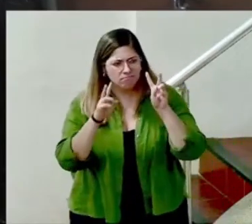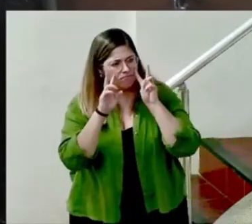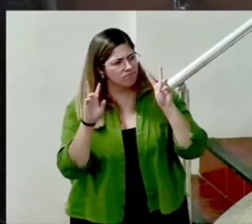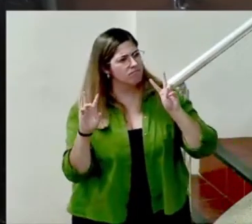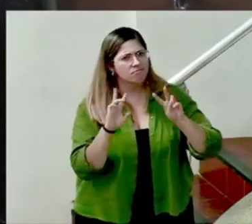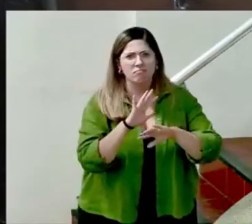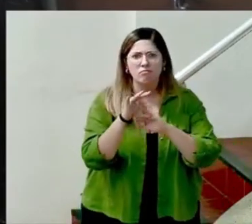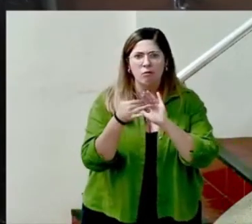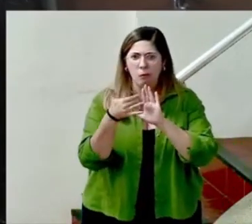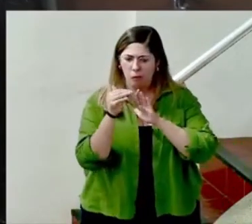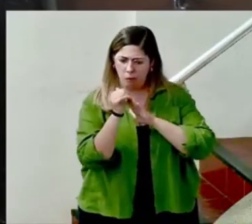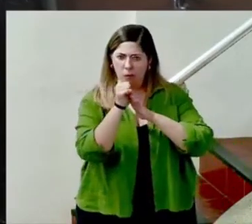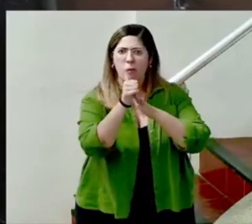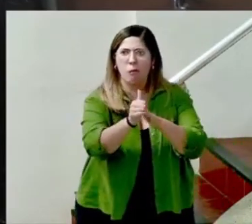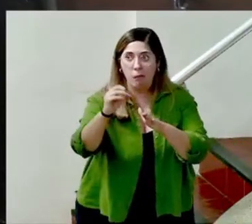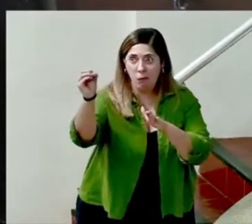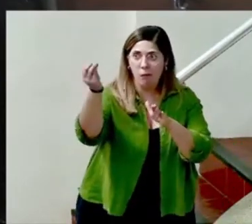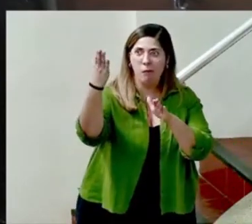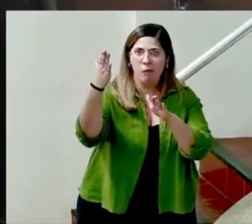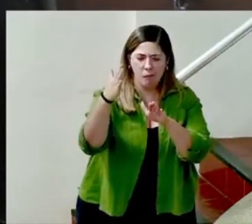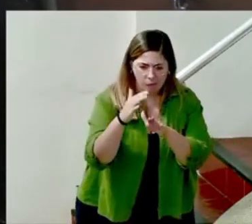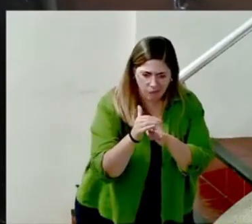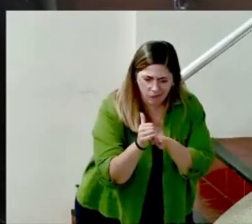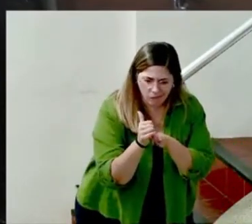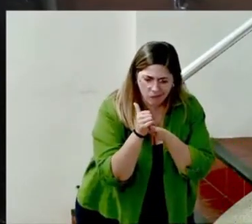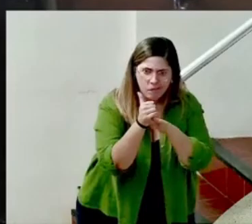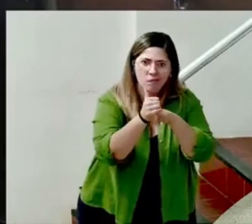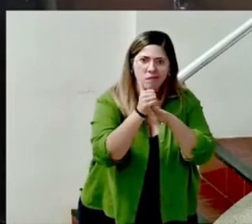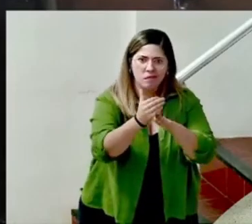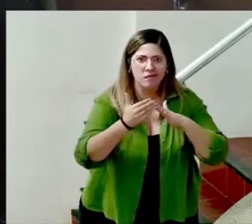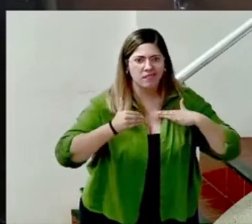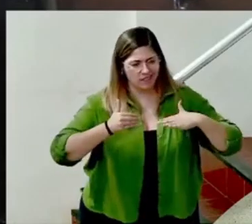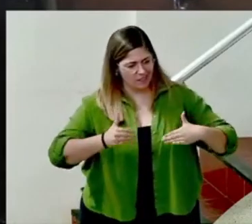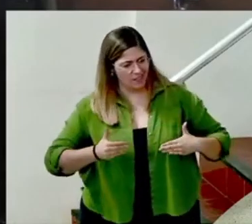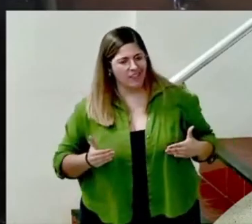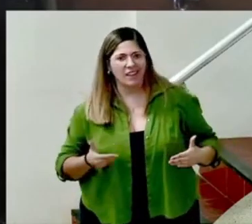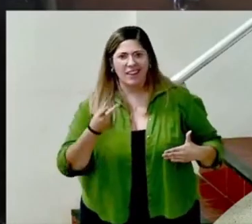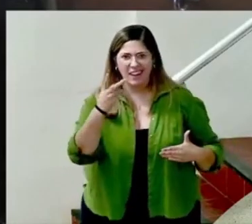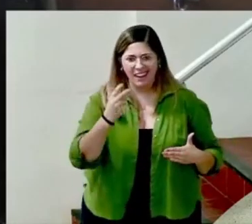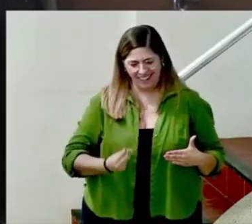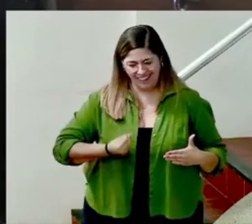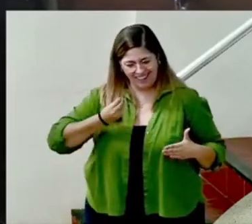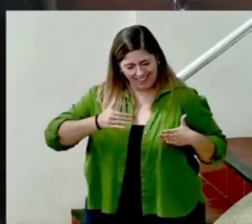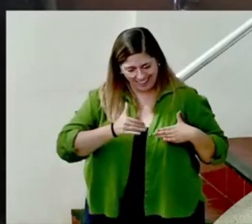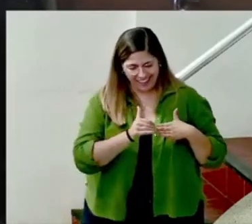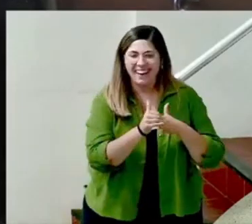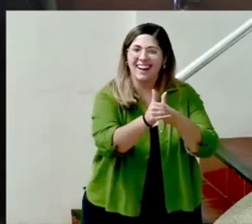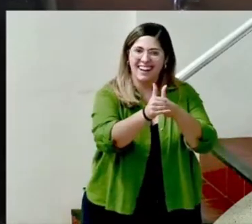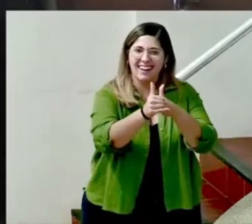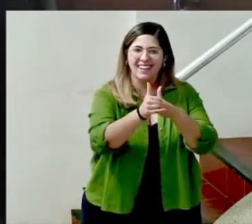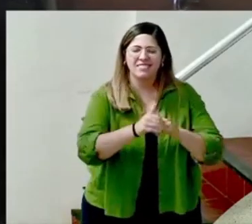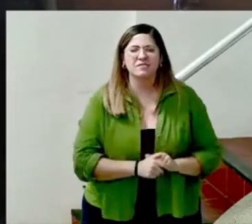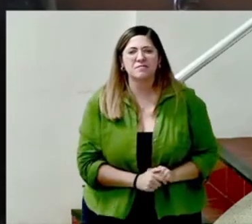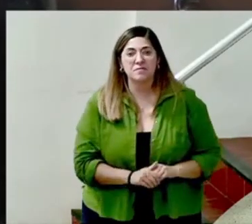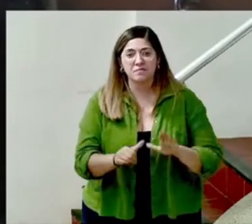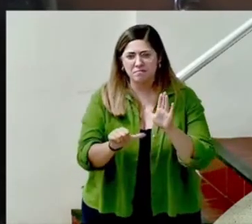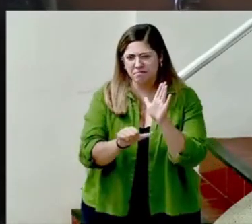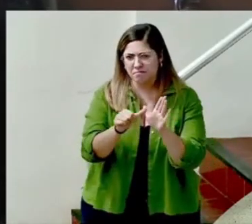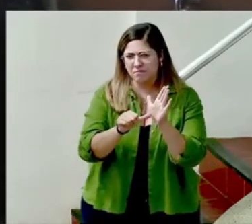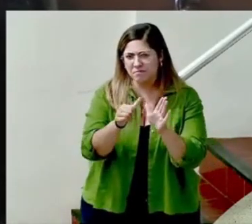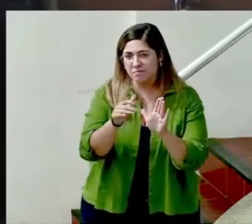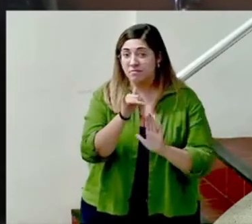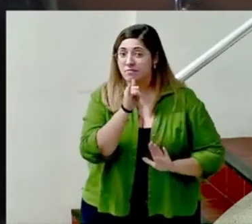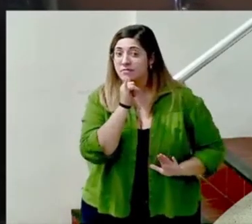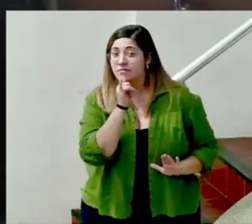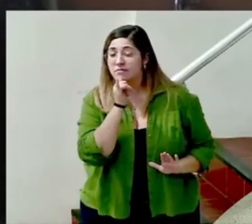dar direção ao nosso corpo, à nossa vida. Eis aí o primeiro